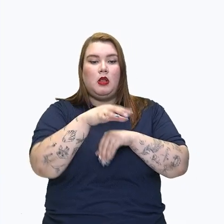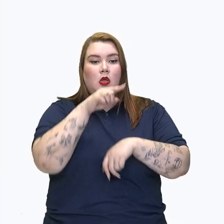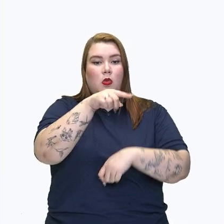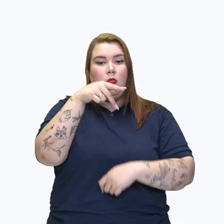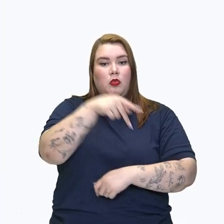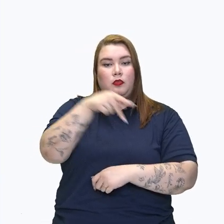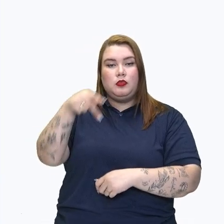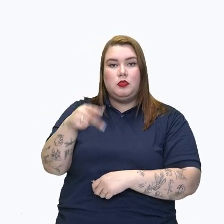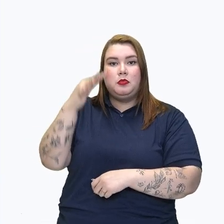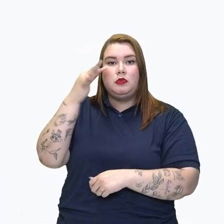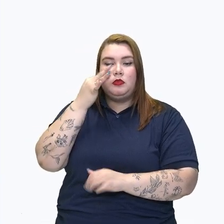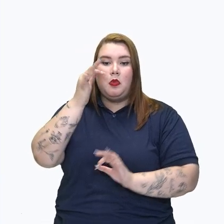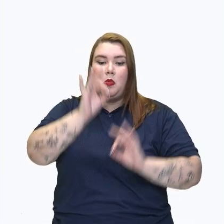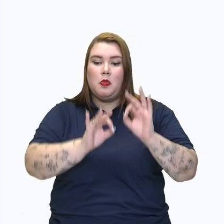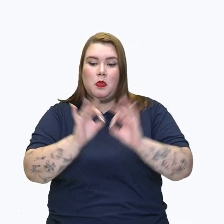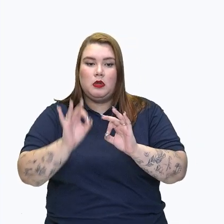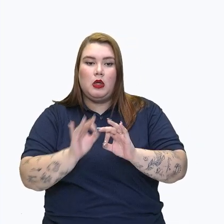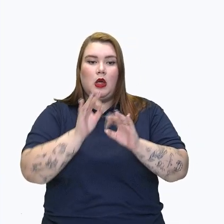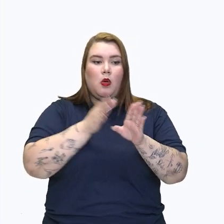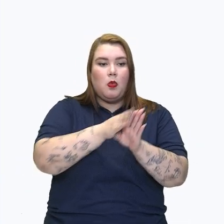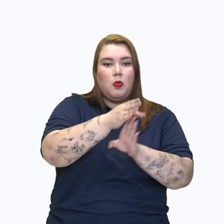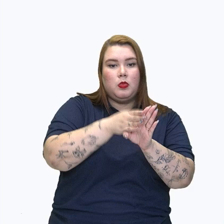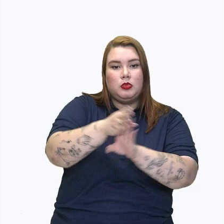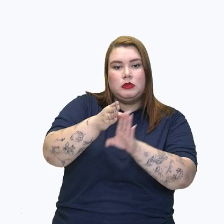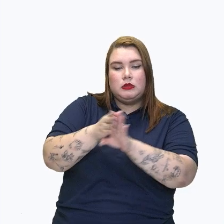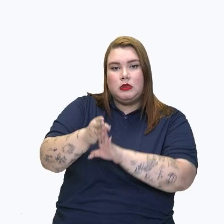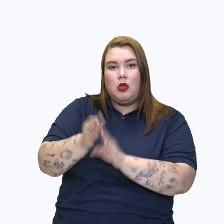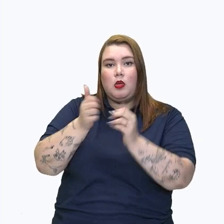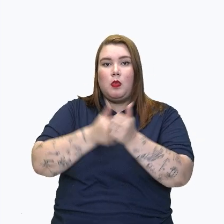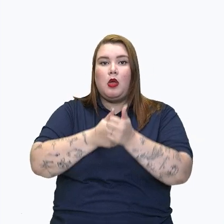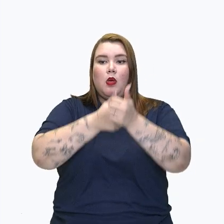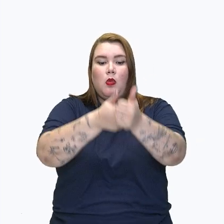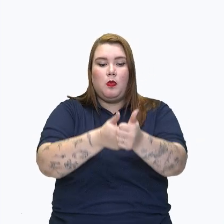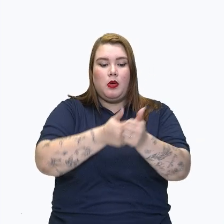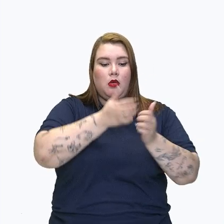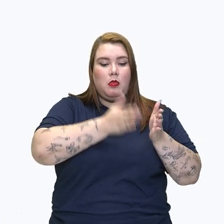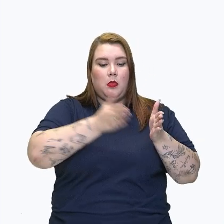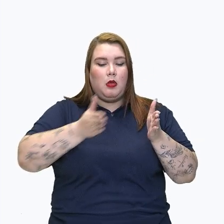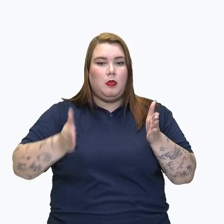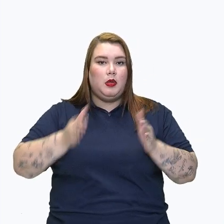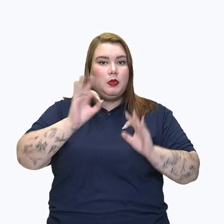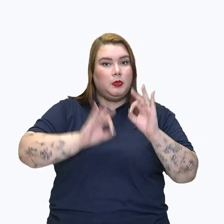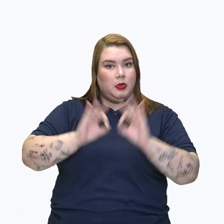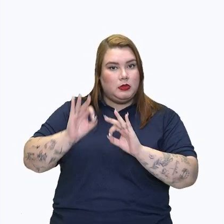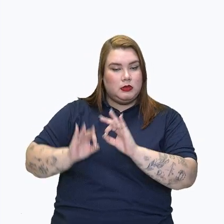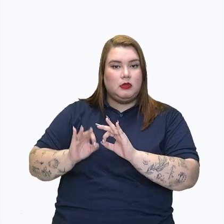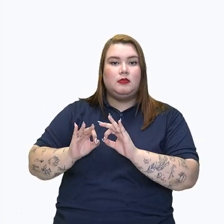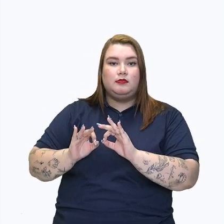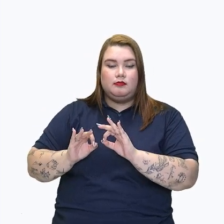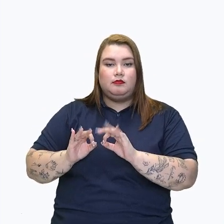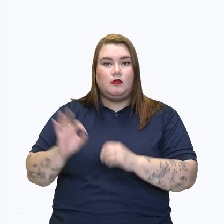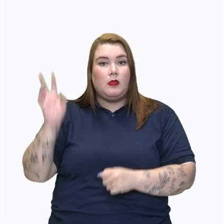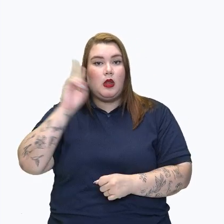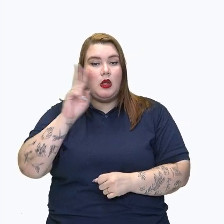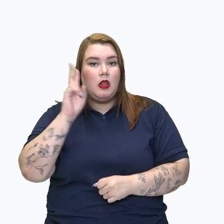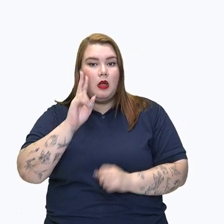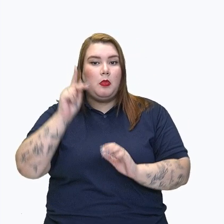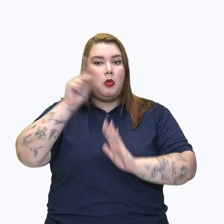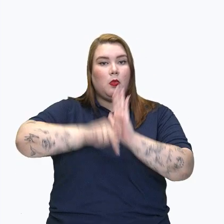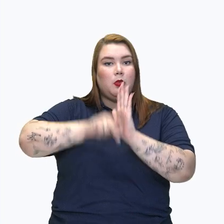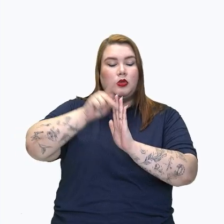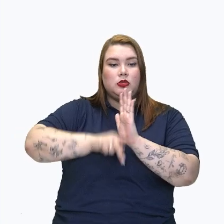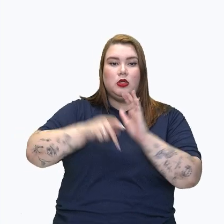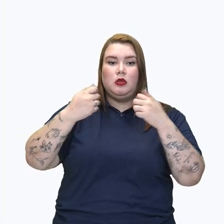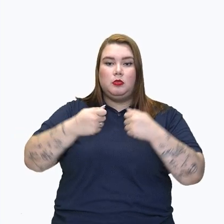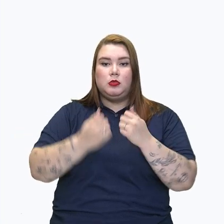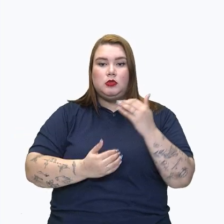presencial precisa realizar a mediação, a orientação e o acompanhamento das etapas. Lembrem-se que os projetos precisam ser desenvolvidos